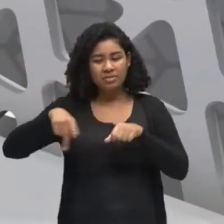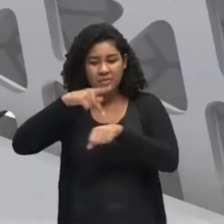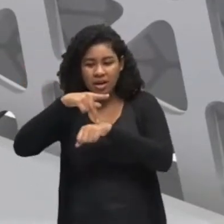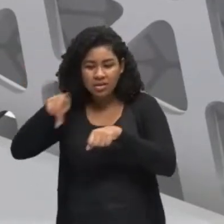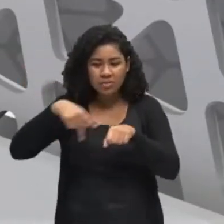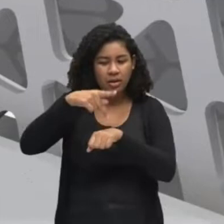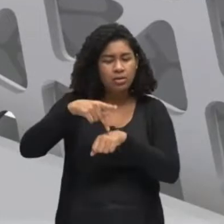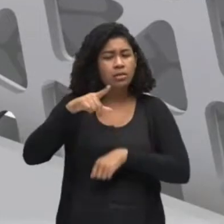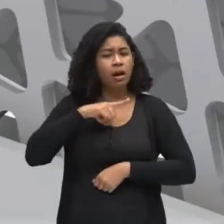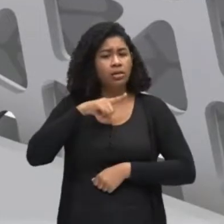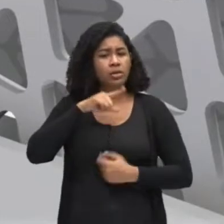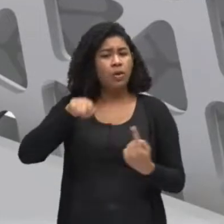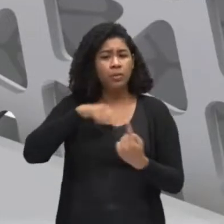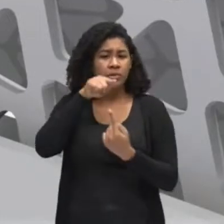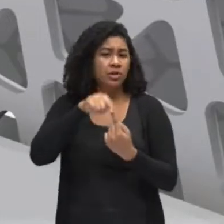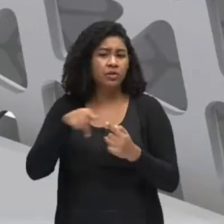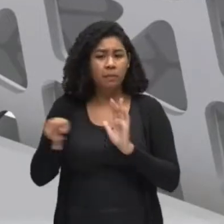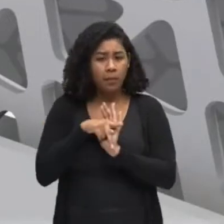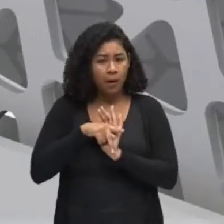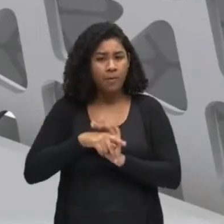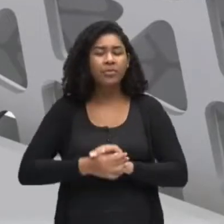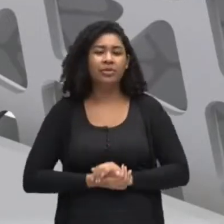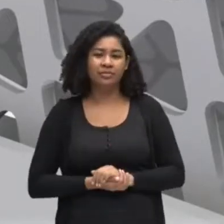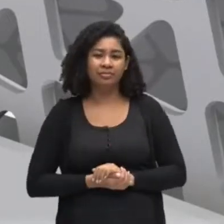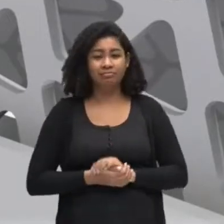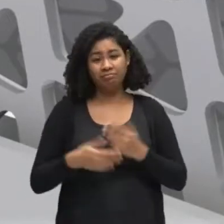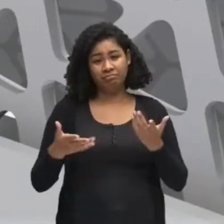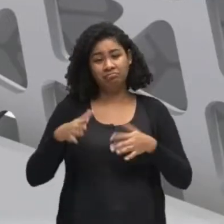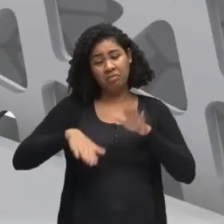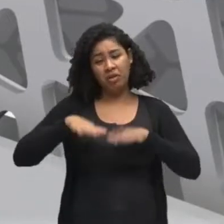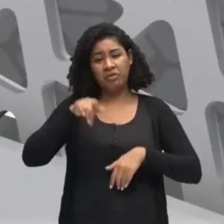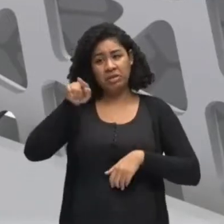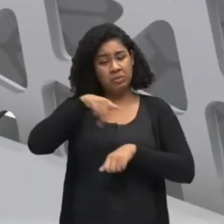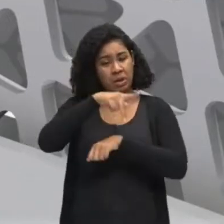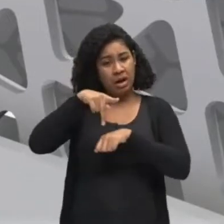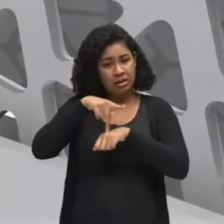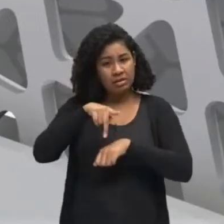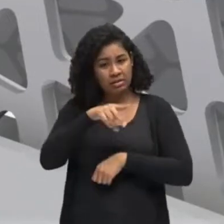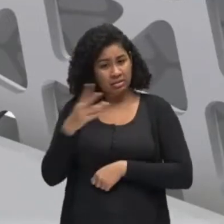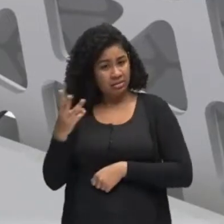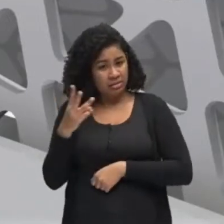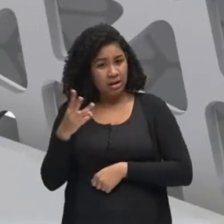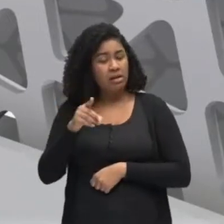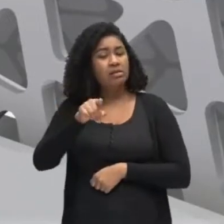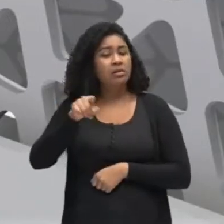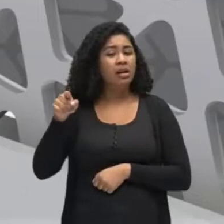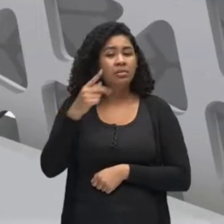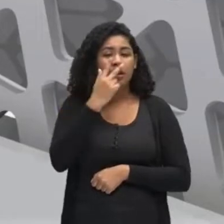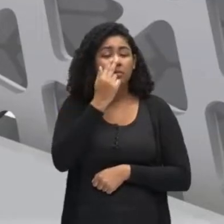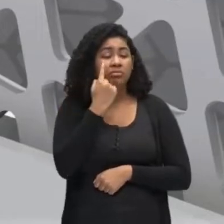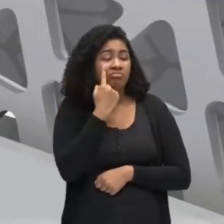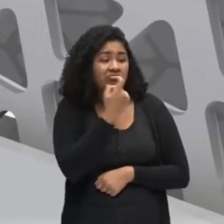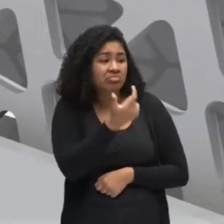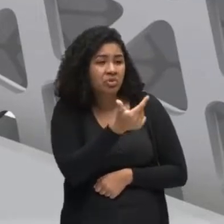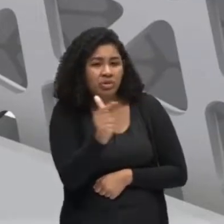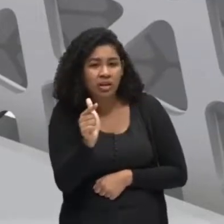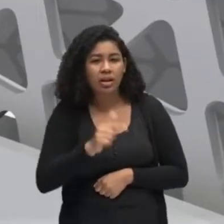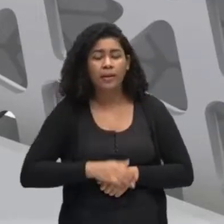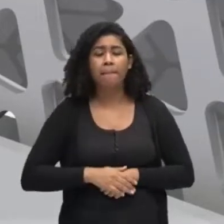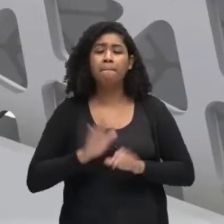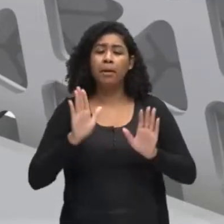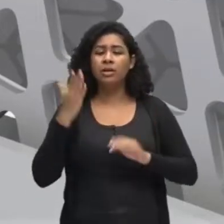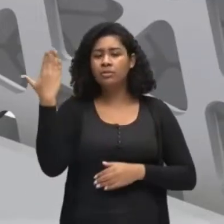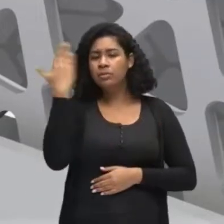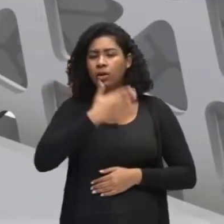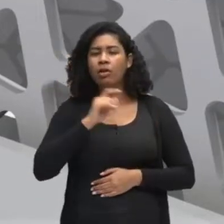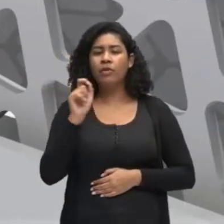ver que não despertou tanto interesse assim. Mas uma prova dessa presença que nós temos aqui como países vizinhos, né?